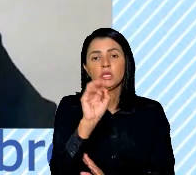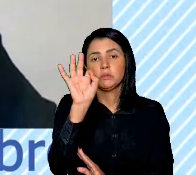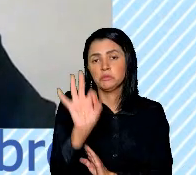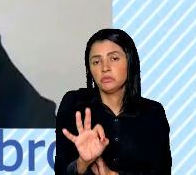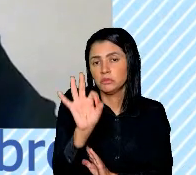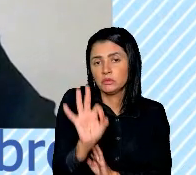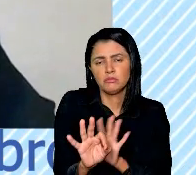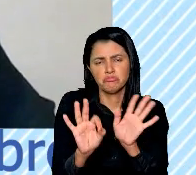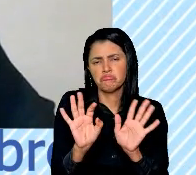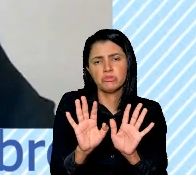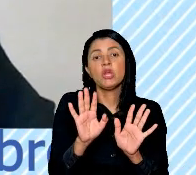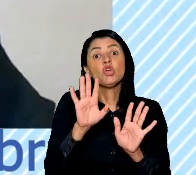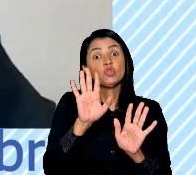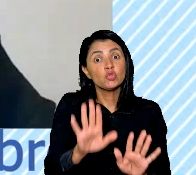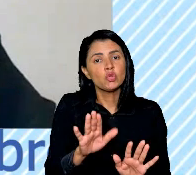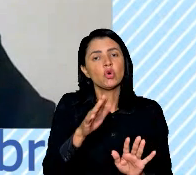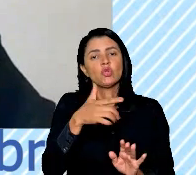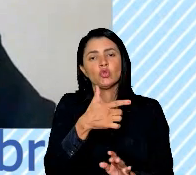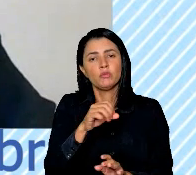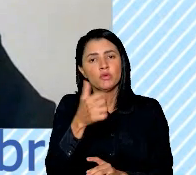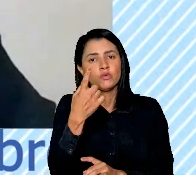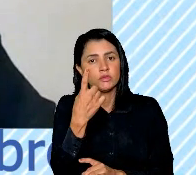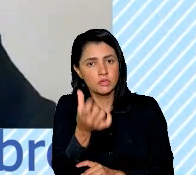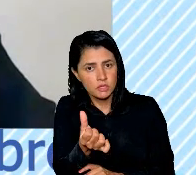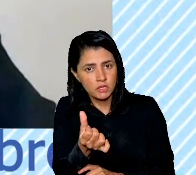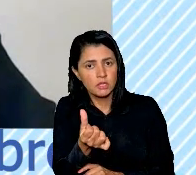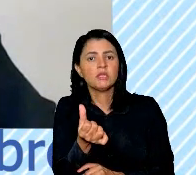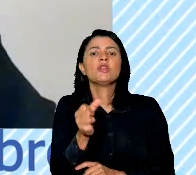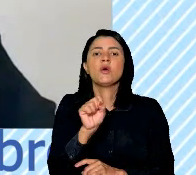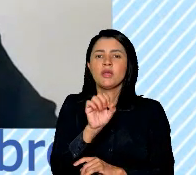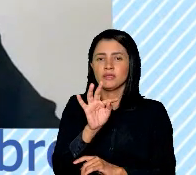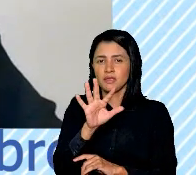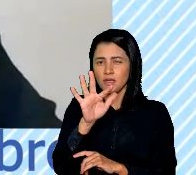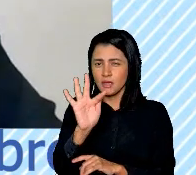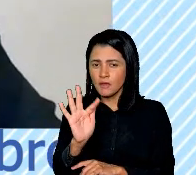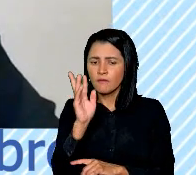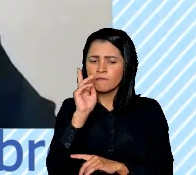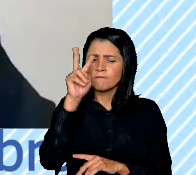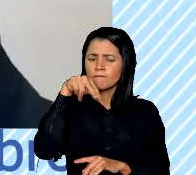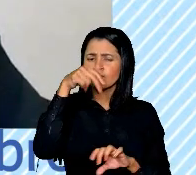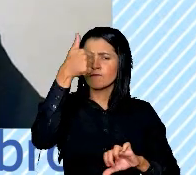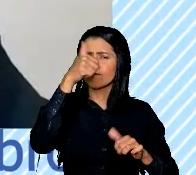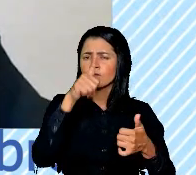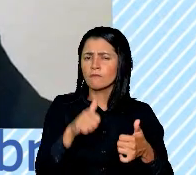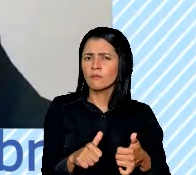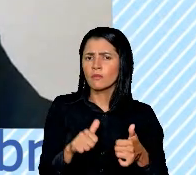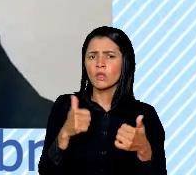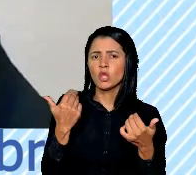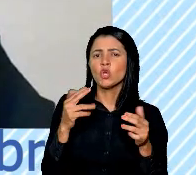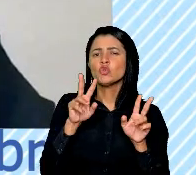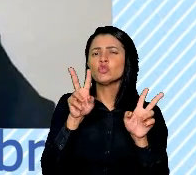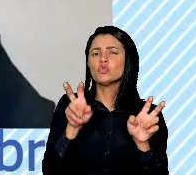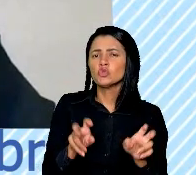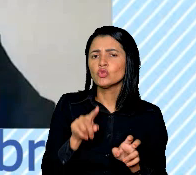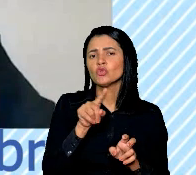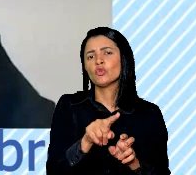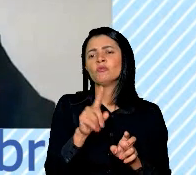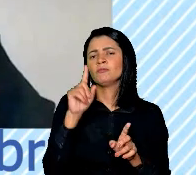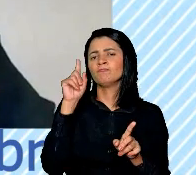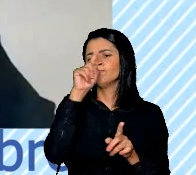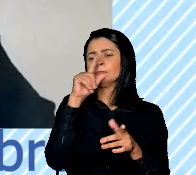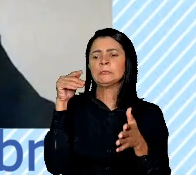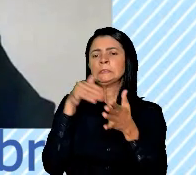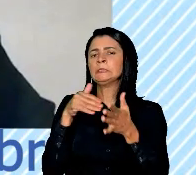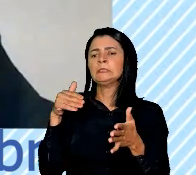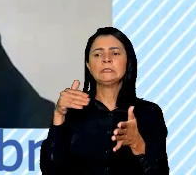em 2016 que o Supremo Tribunal Federal, o STF, veio se debruçar sobre a questão central que, de fato, dificultava uma